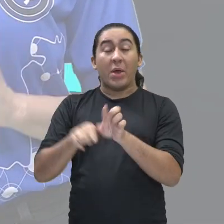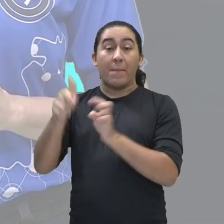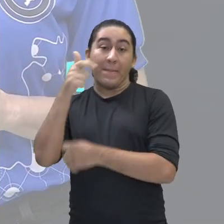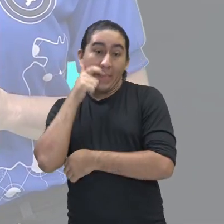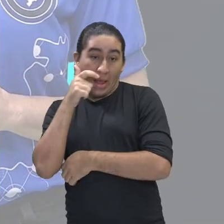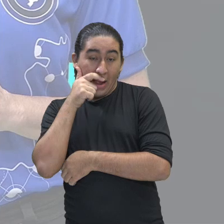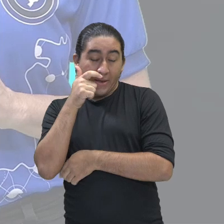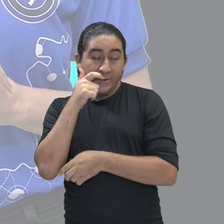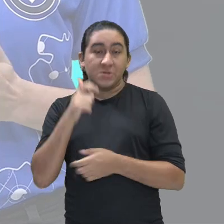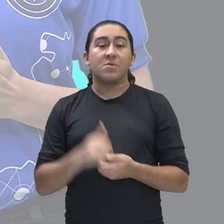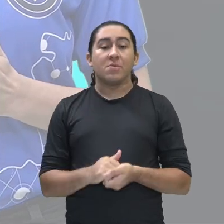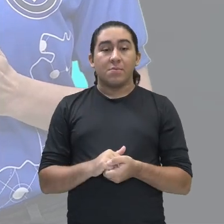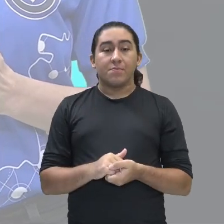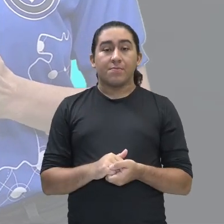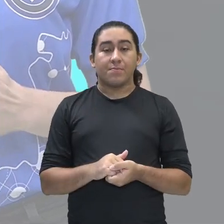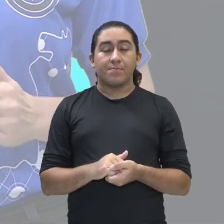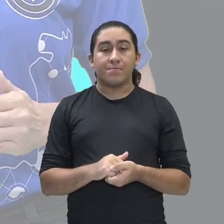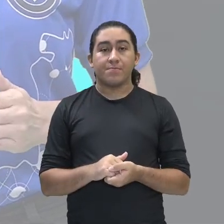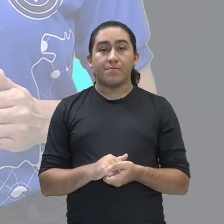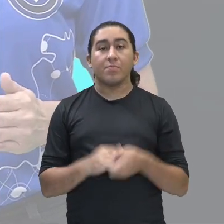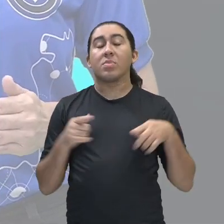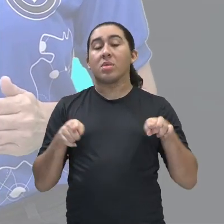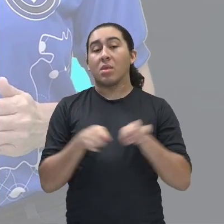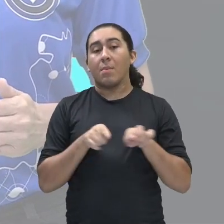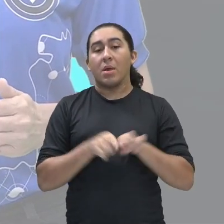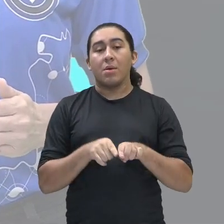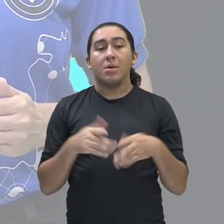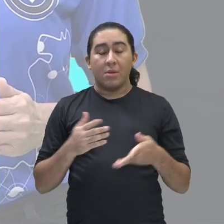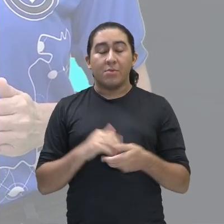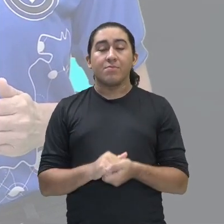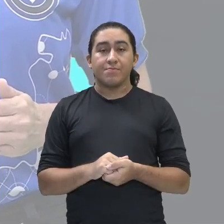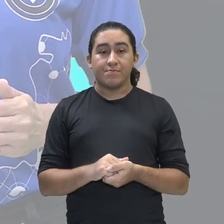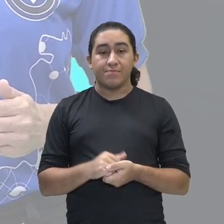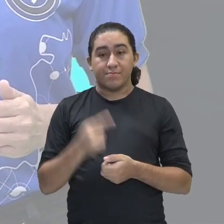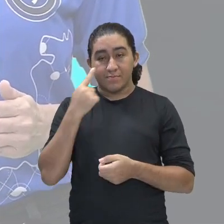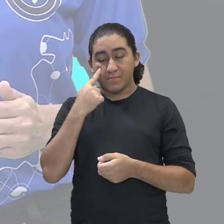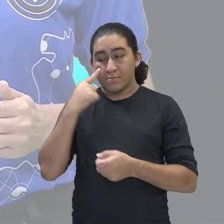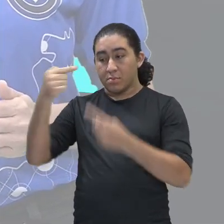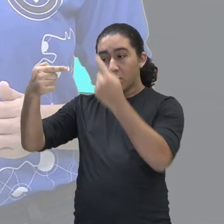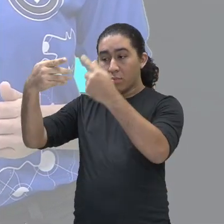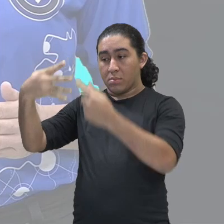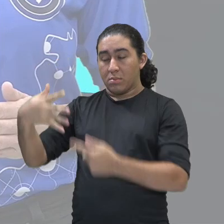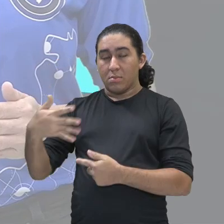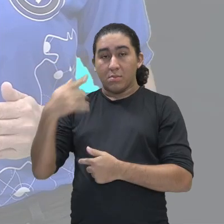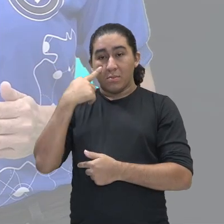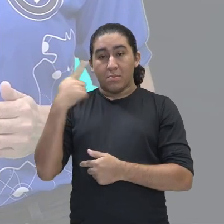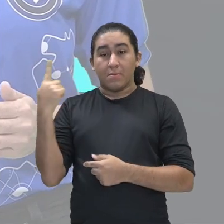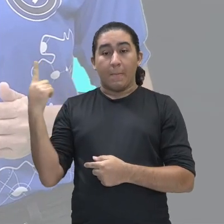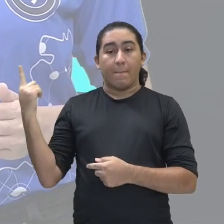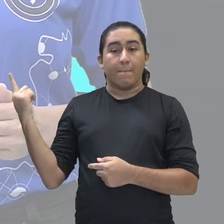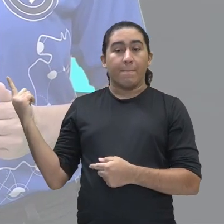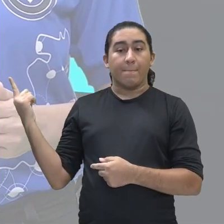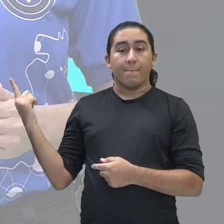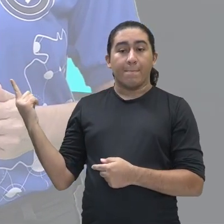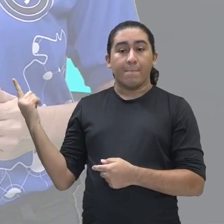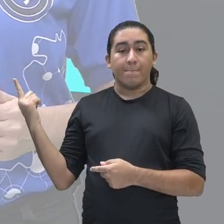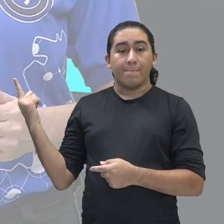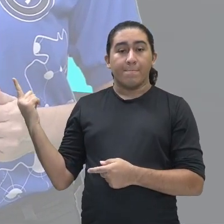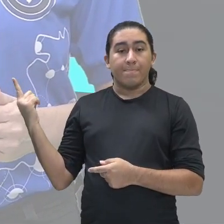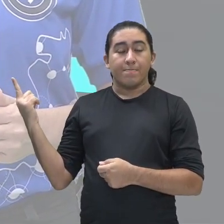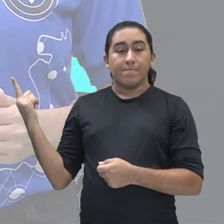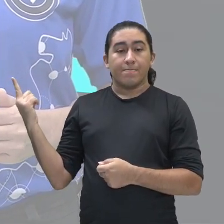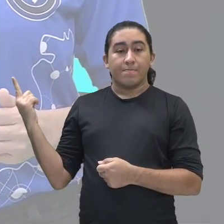tomar cuidado com ela, ok? Então, father, mother, son, daughter, parents,